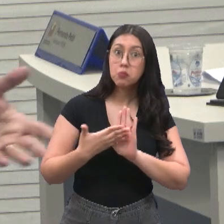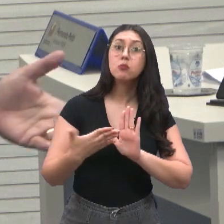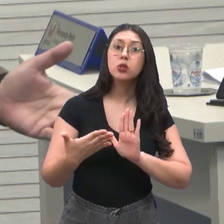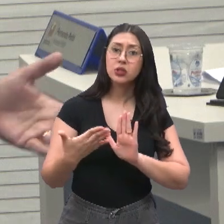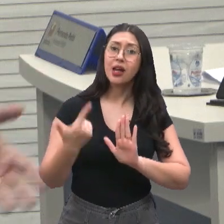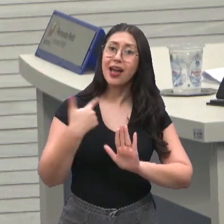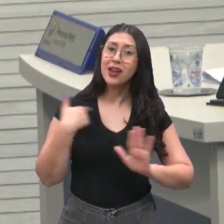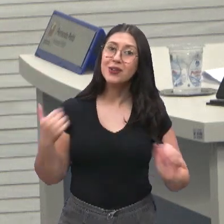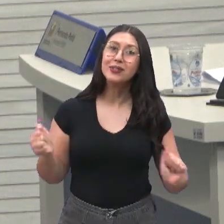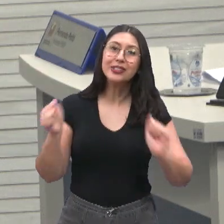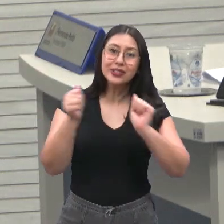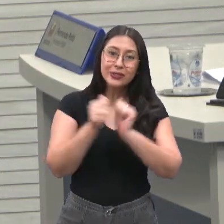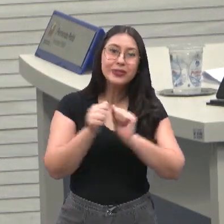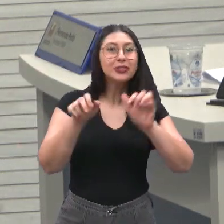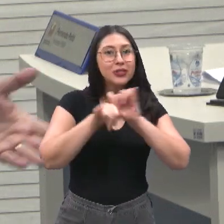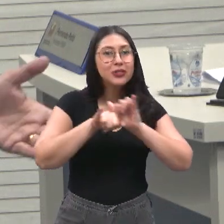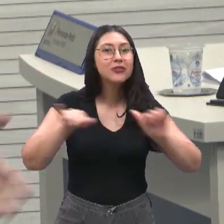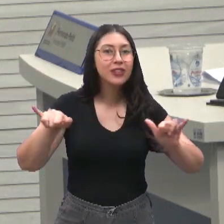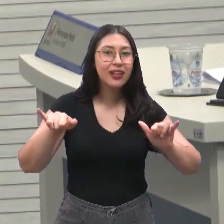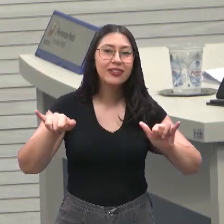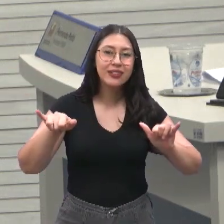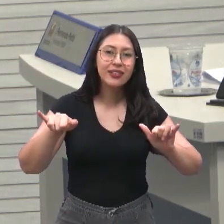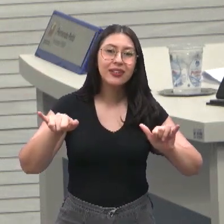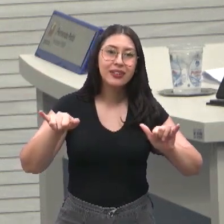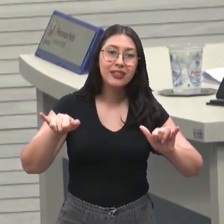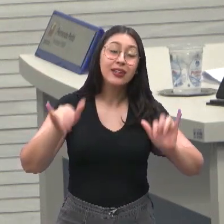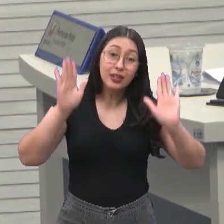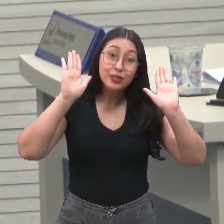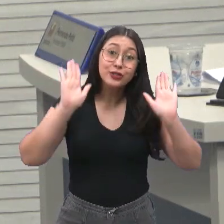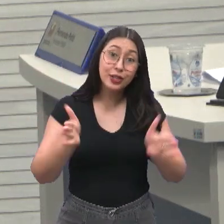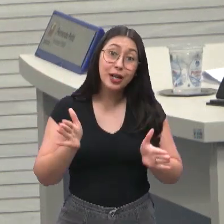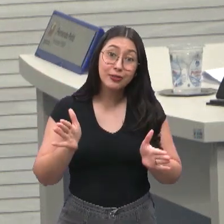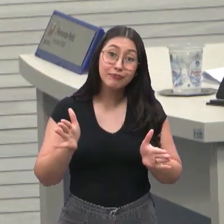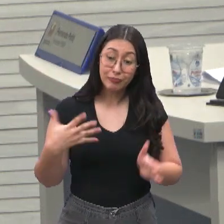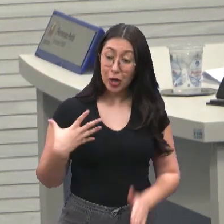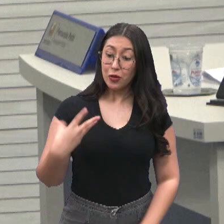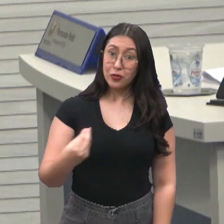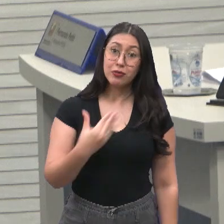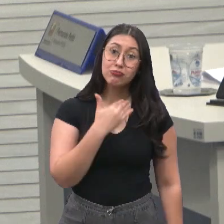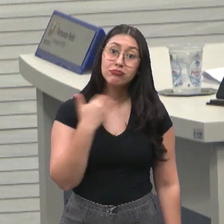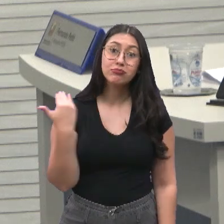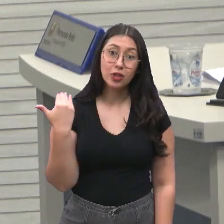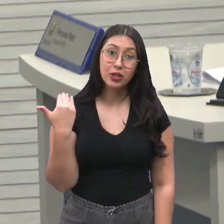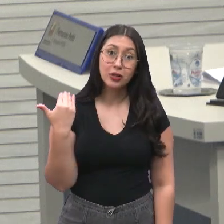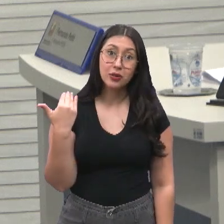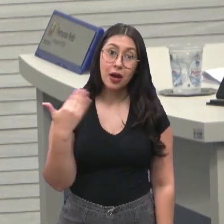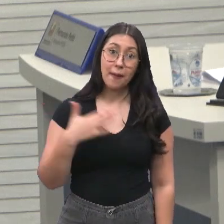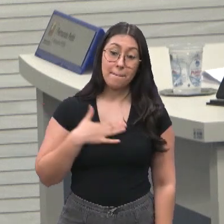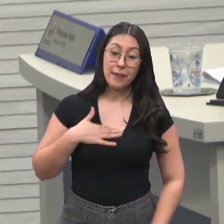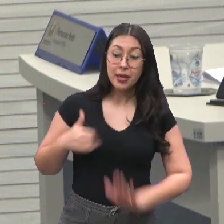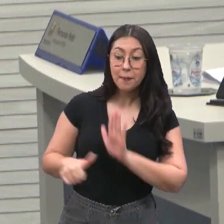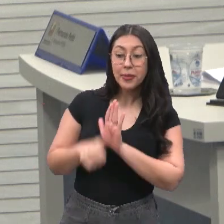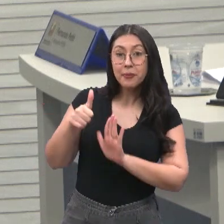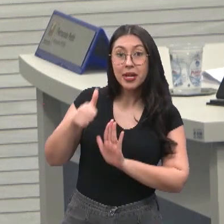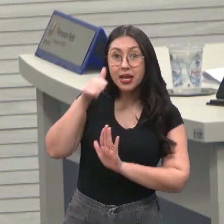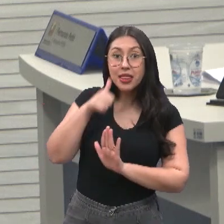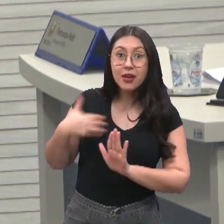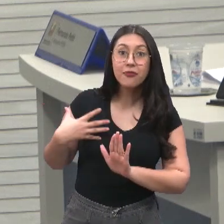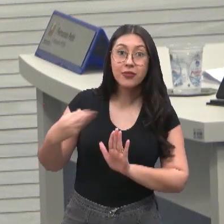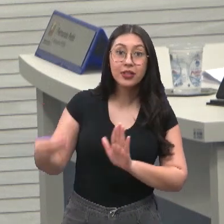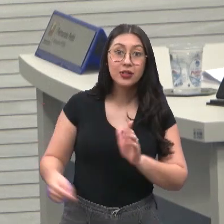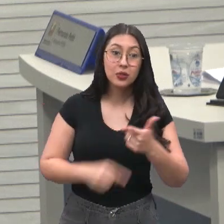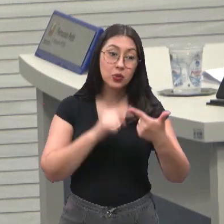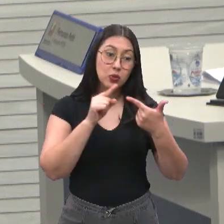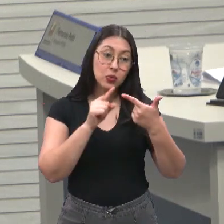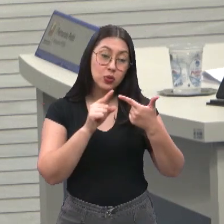junto ao coro aqui daqueles que, em algum momento, por uma infelicidade, perderam um filho. Da minha primeira filha, Caroline, meu segundo filho, minha esposa